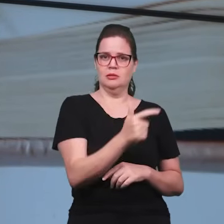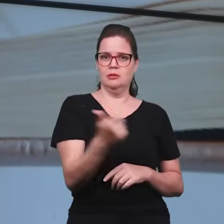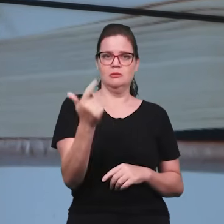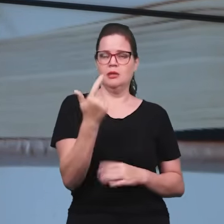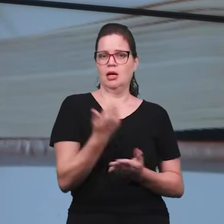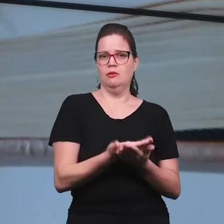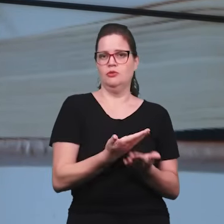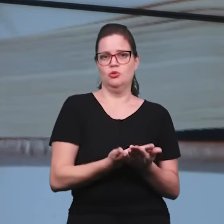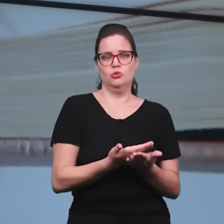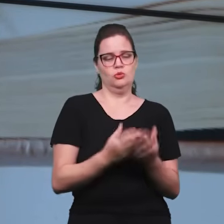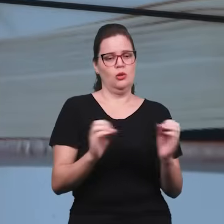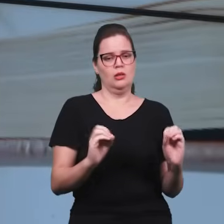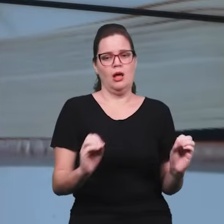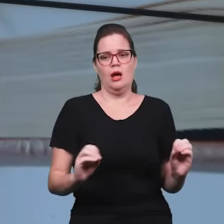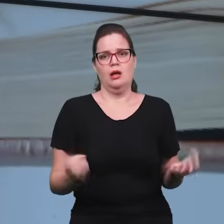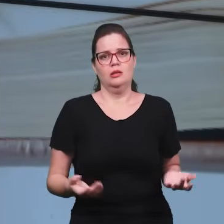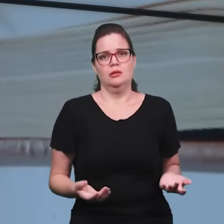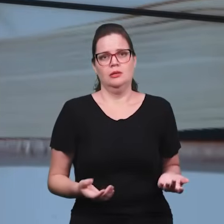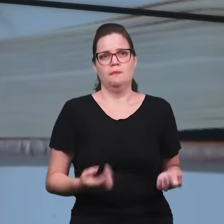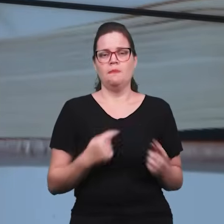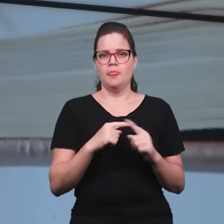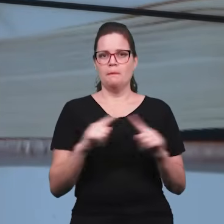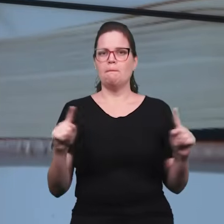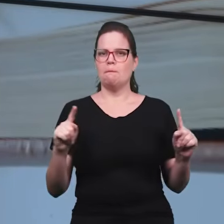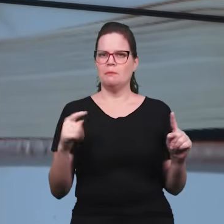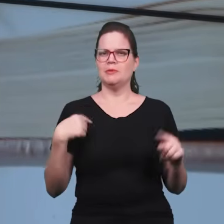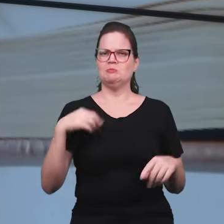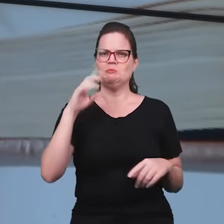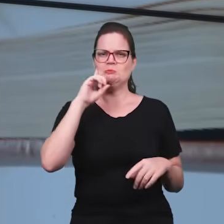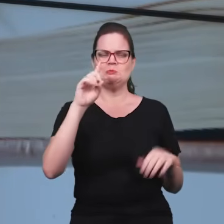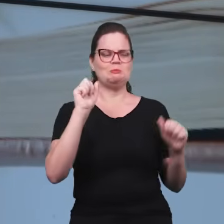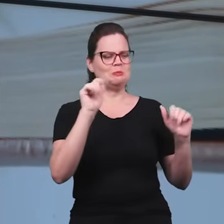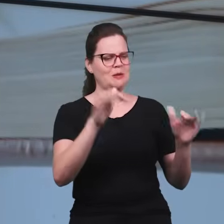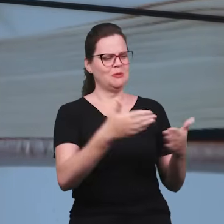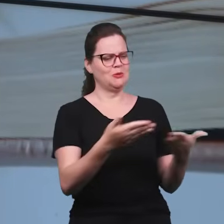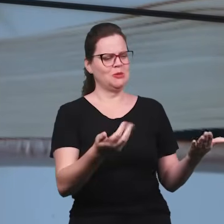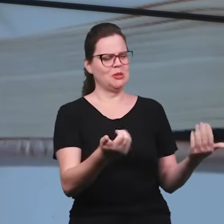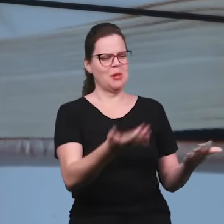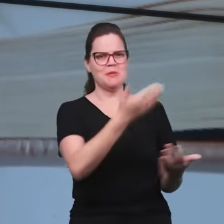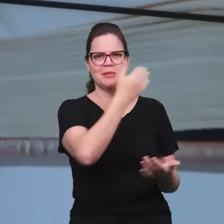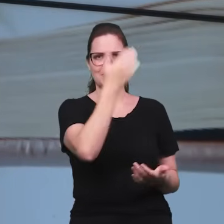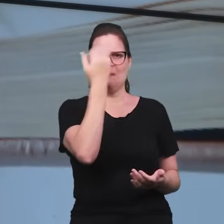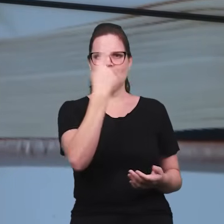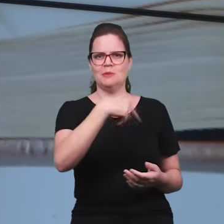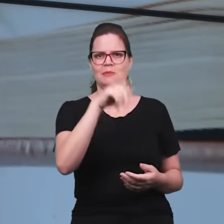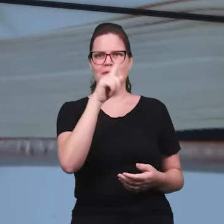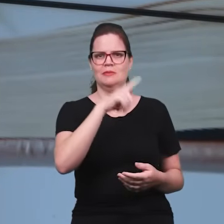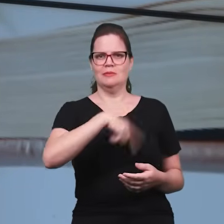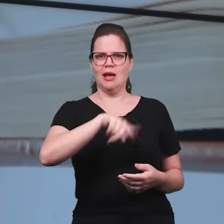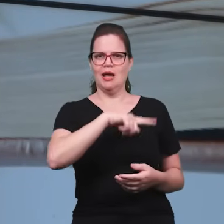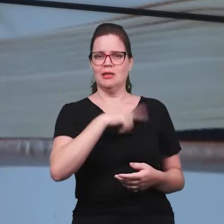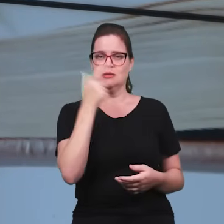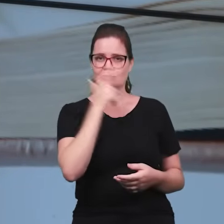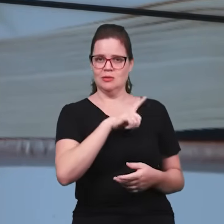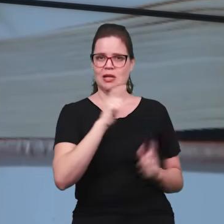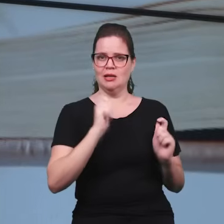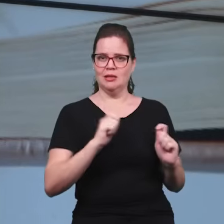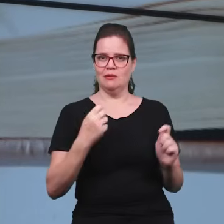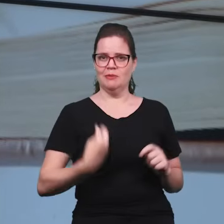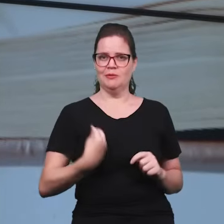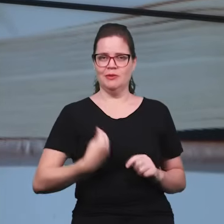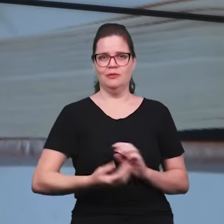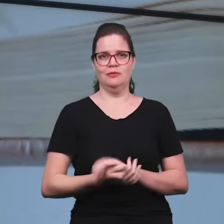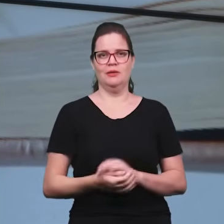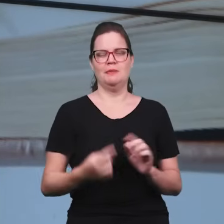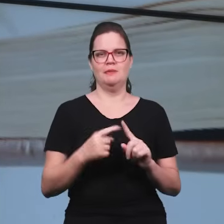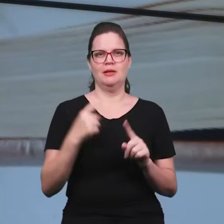esse o caminho que elas viveram. Mas o Senhor dá toda a sabedoria, né? E mais uma coisa interessante é que um